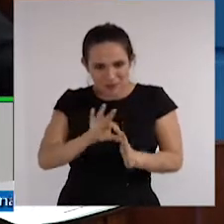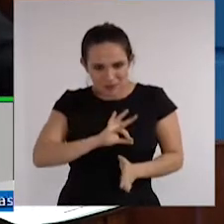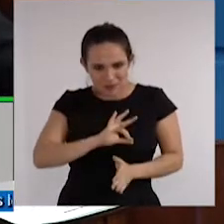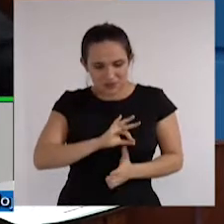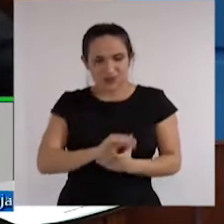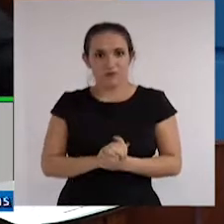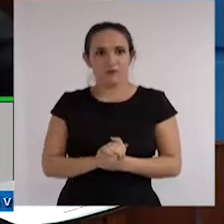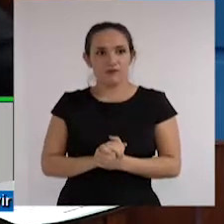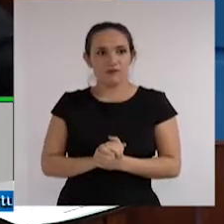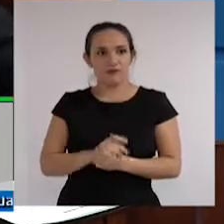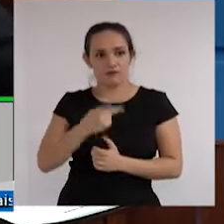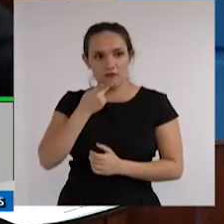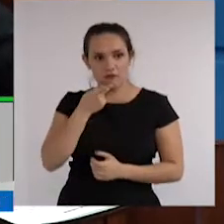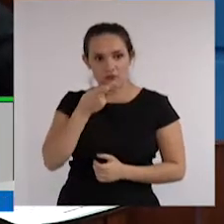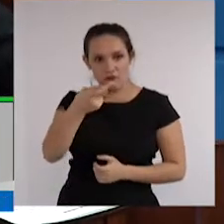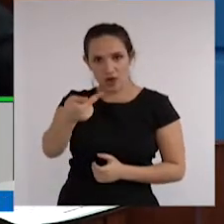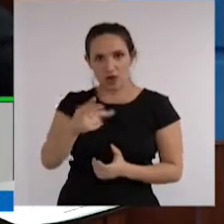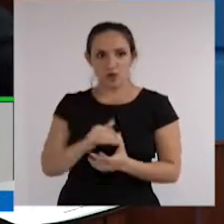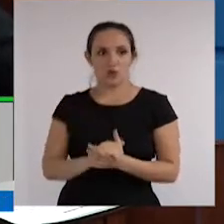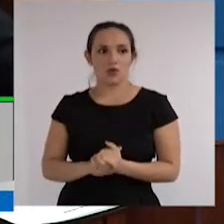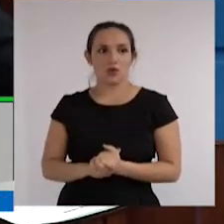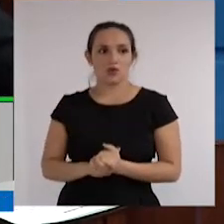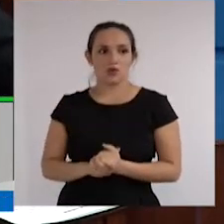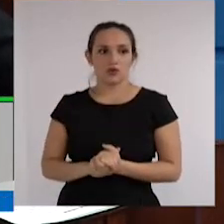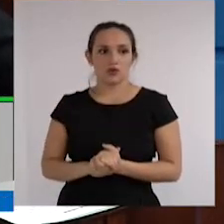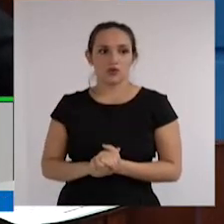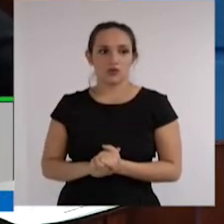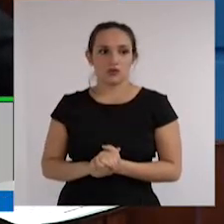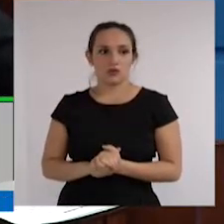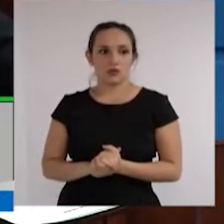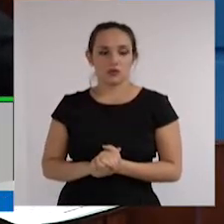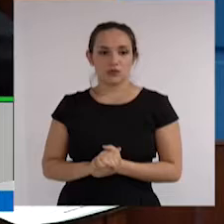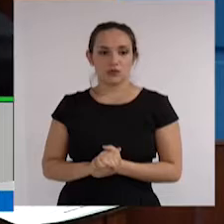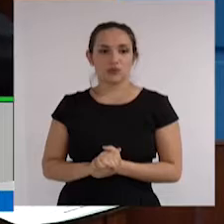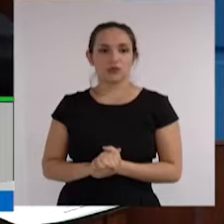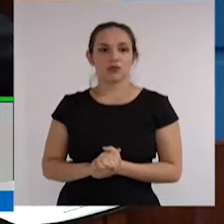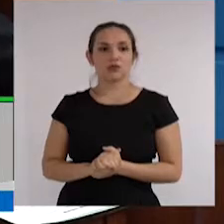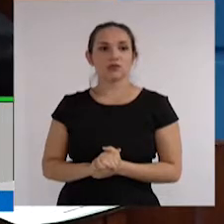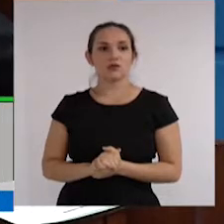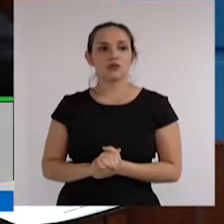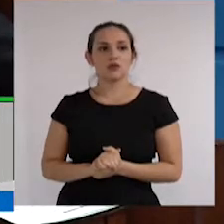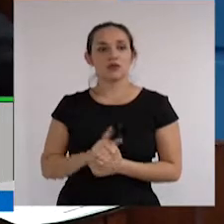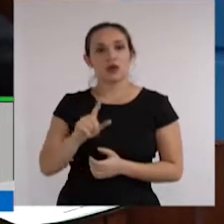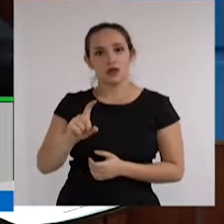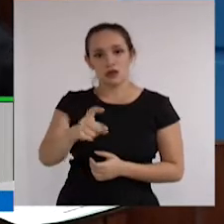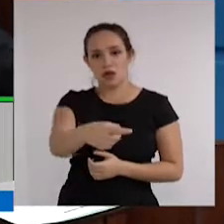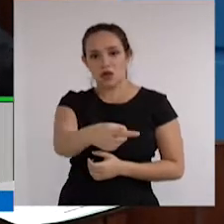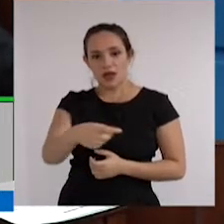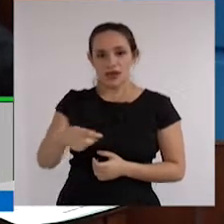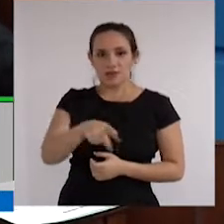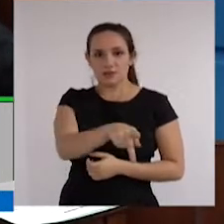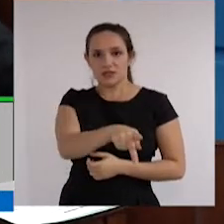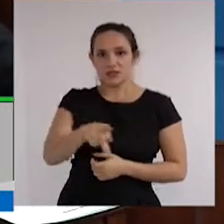afirmou que o ex-presidente do regime militar no Brasil, Ernesto